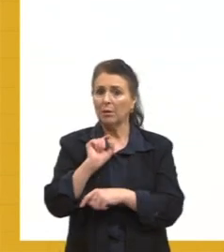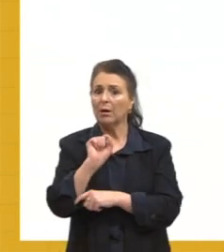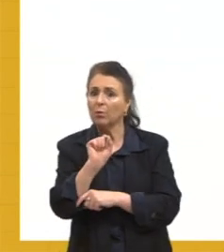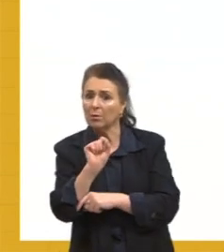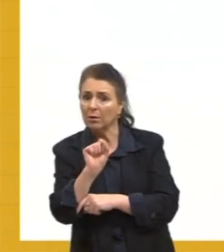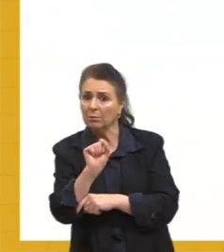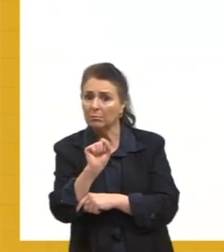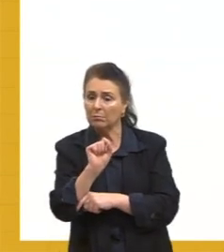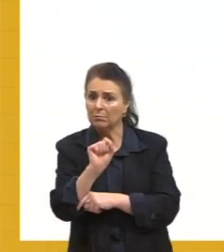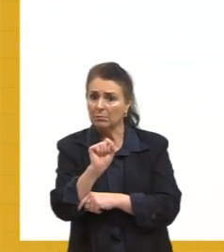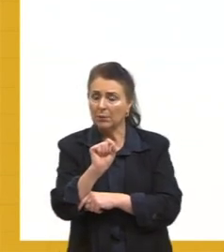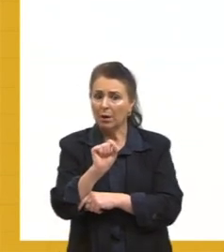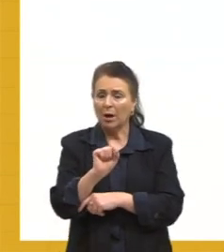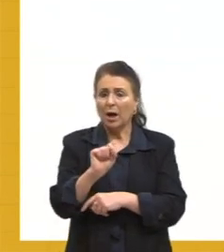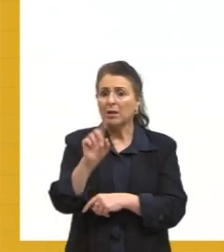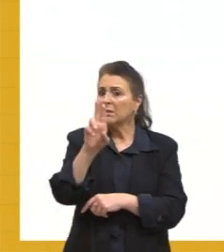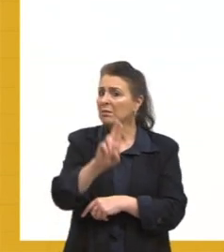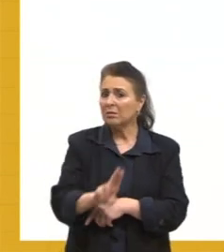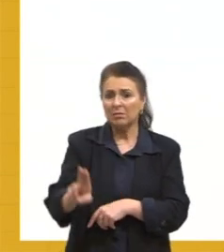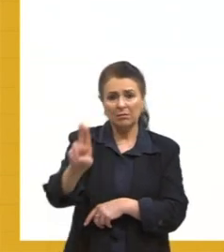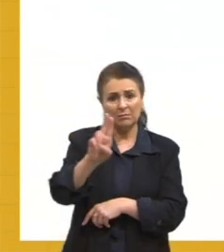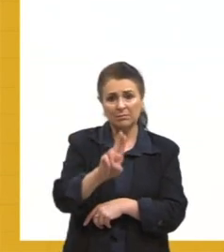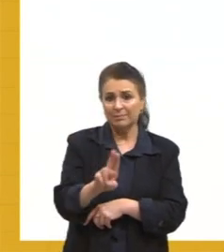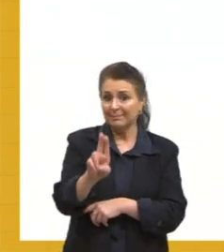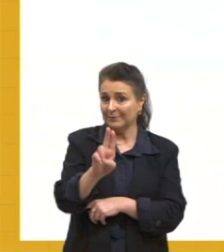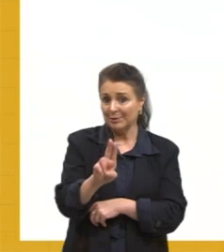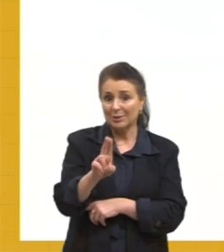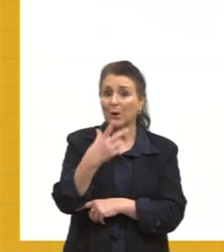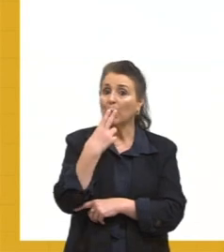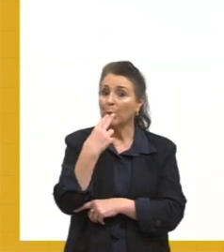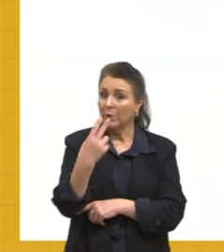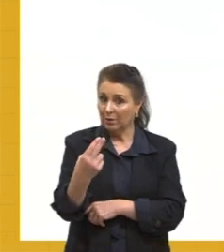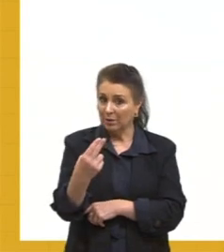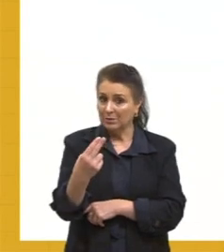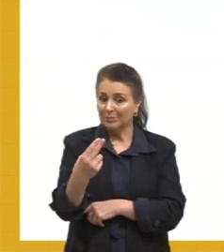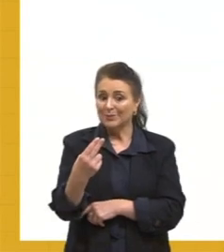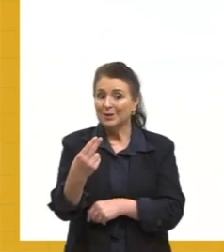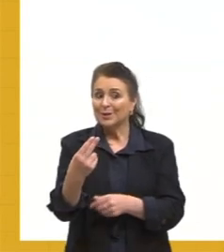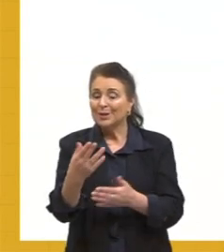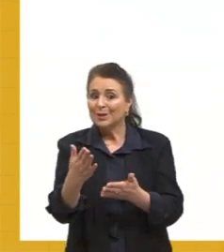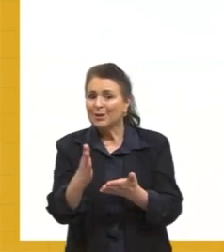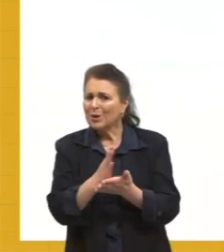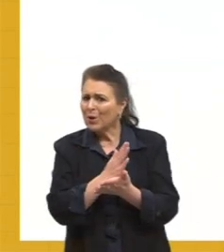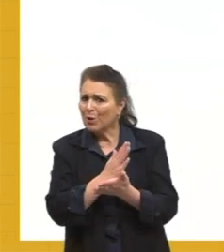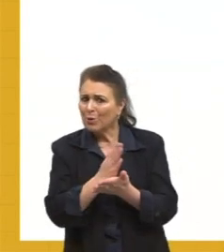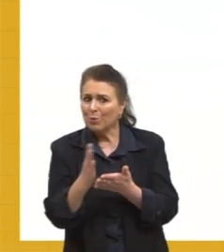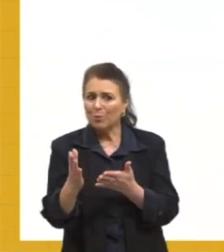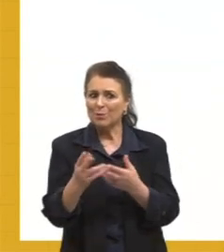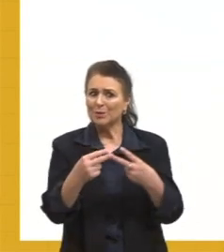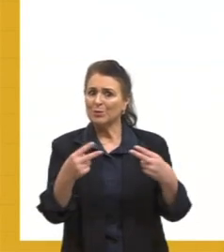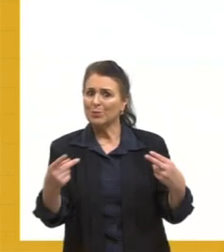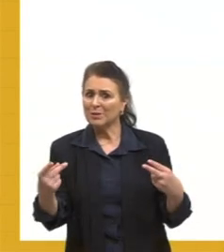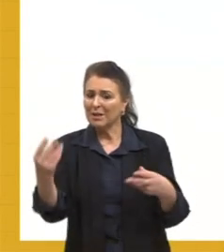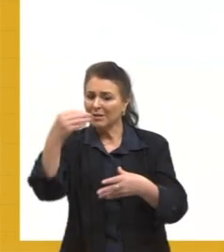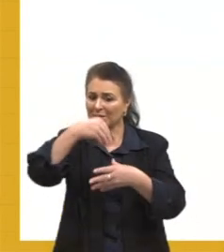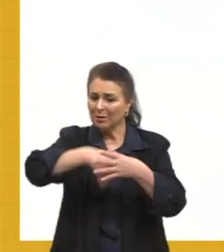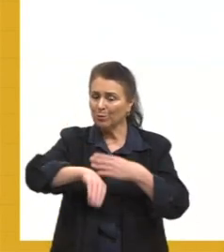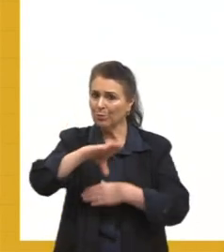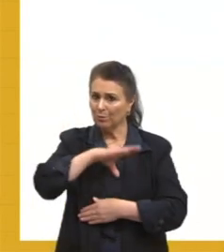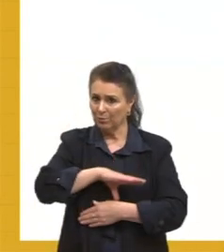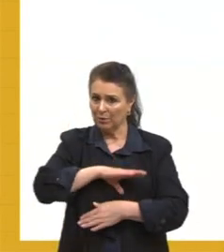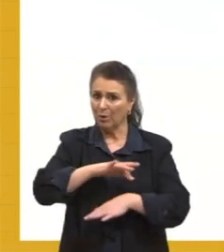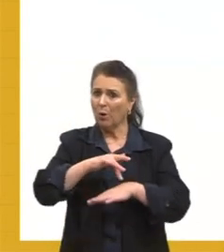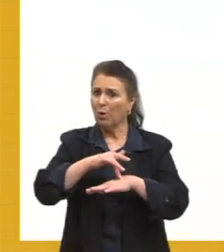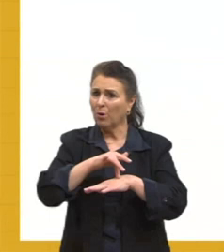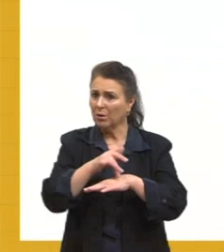não se colocar a língua inglesa em determinados momentos dentro da língua portuguesa Olha a ironia que ele